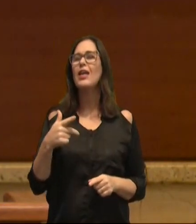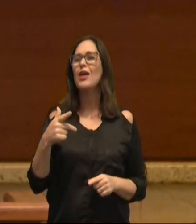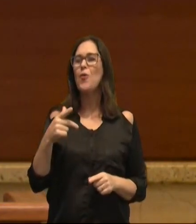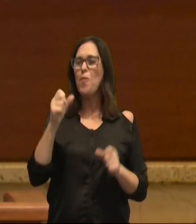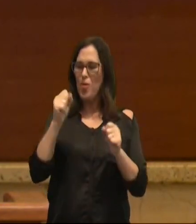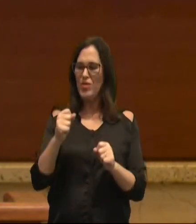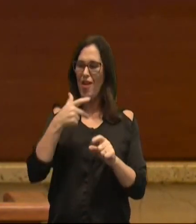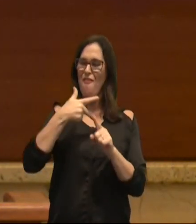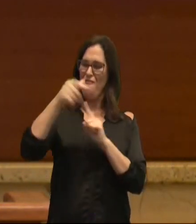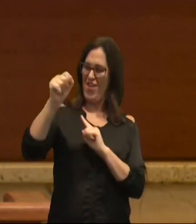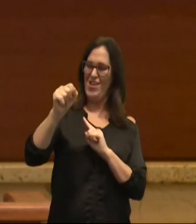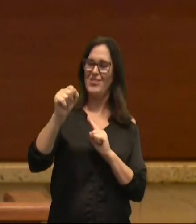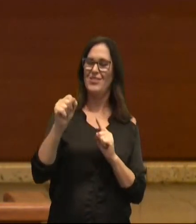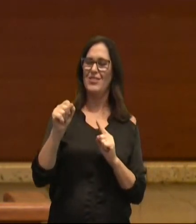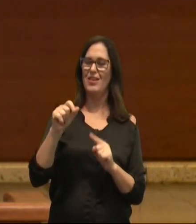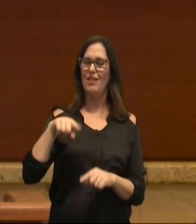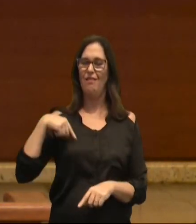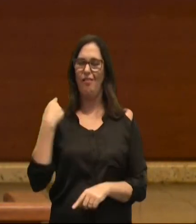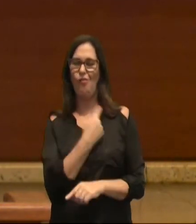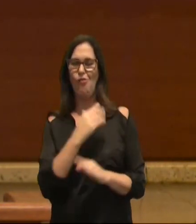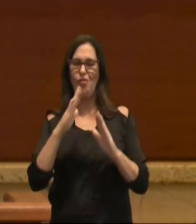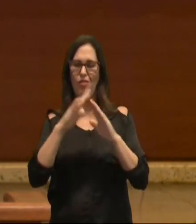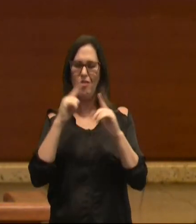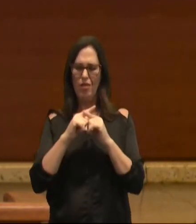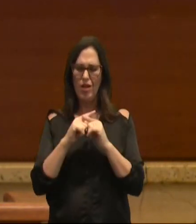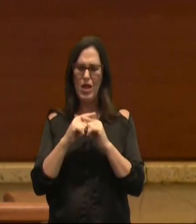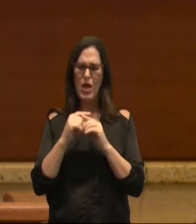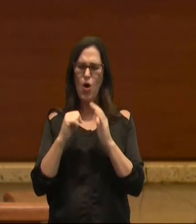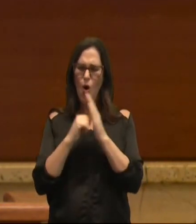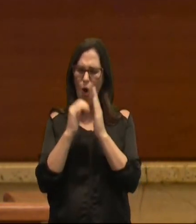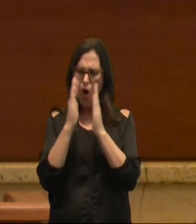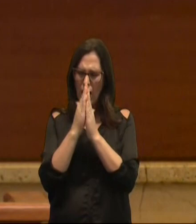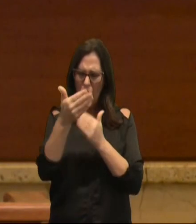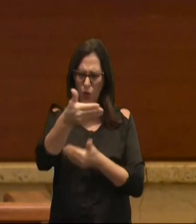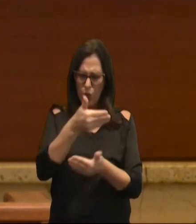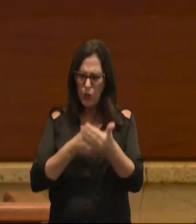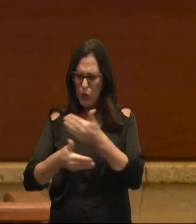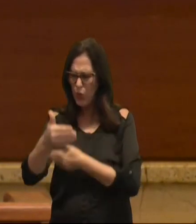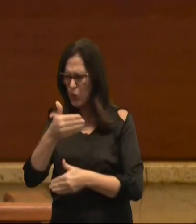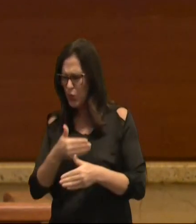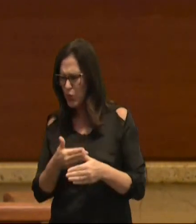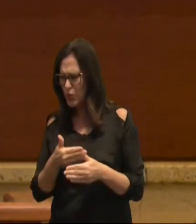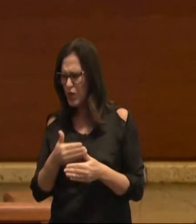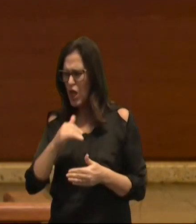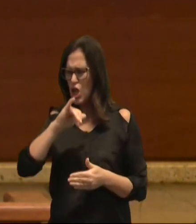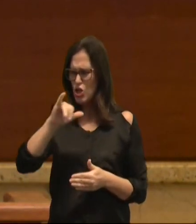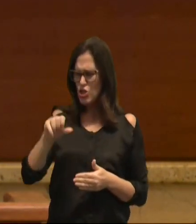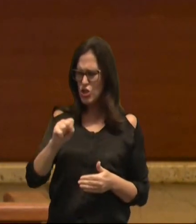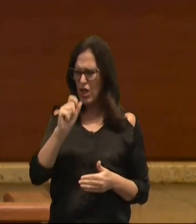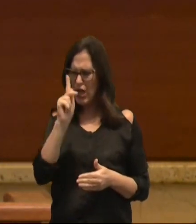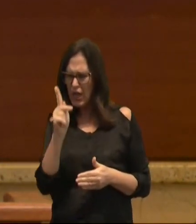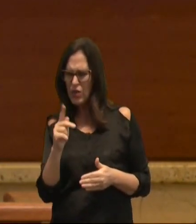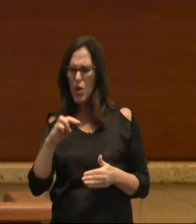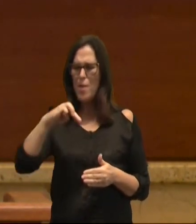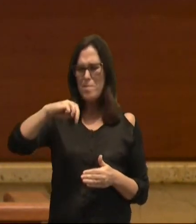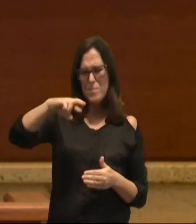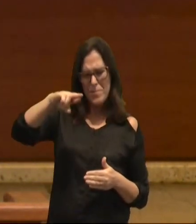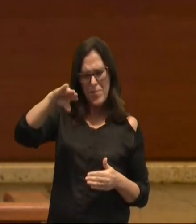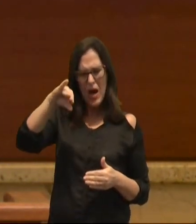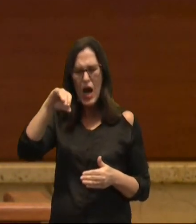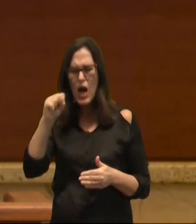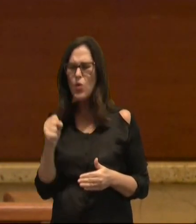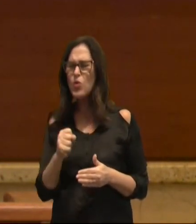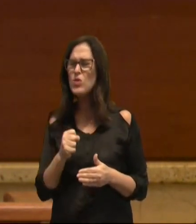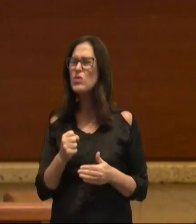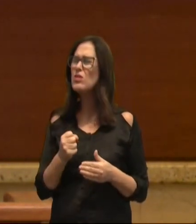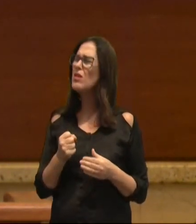Senhor. Queremos, como igreja, estar intercedendo uns pelos outros. Nosso querido irmão Jackson, Marcos Ribas, ó Deus, queremos, ó